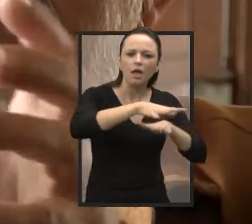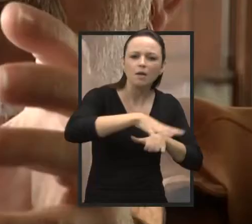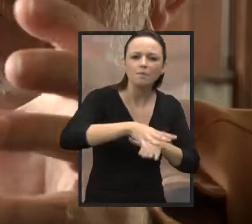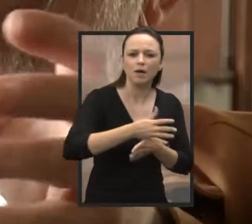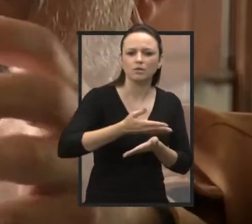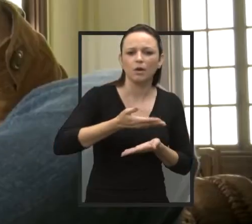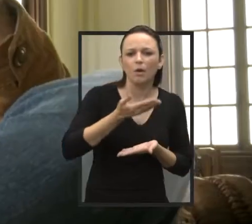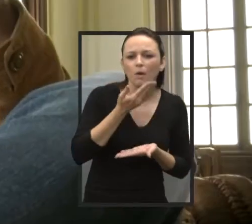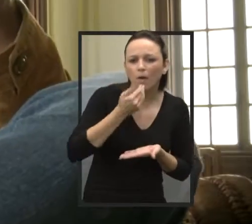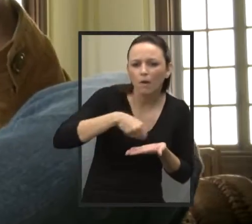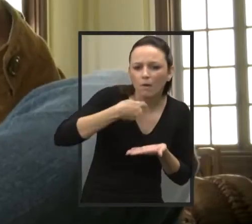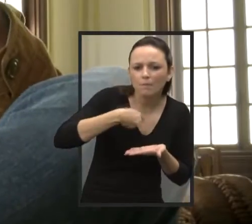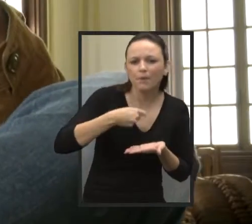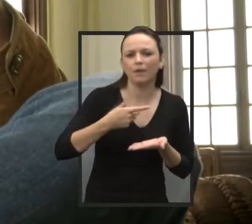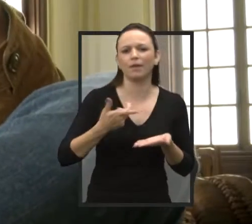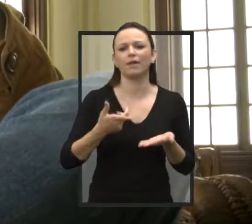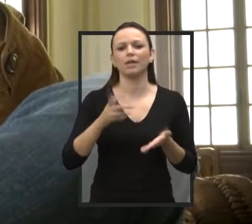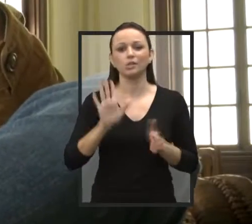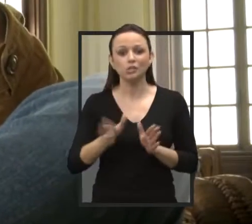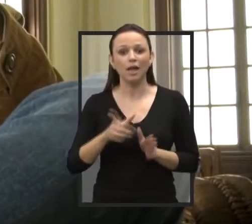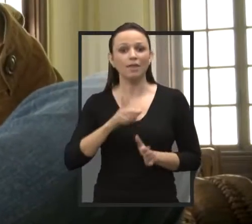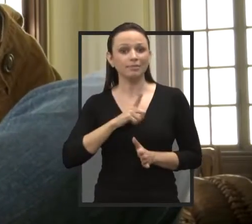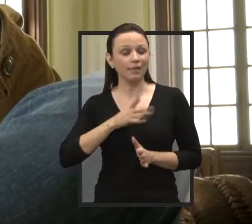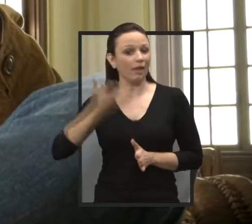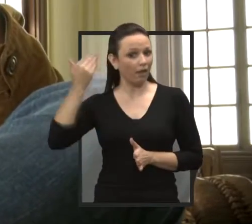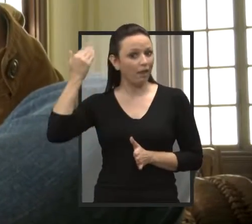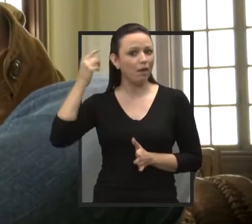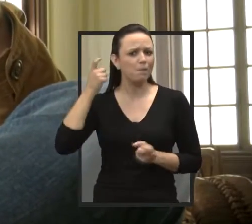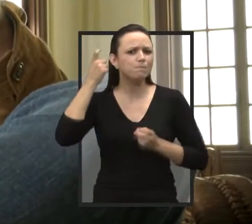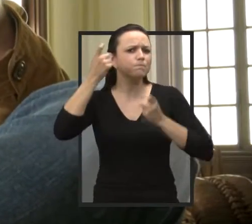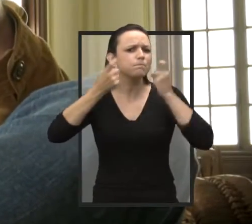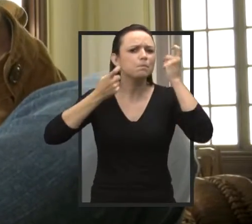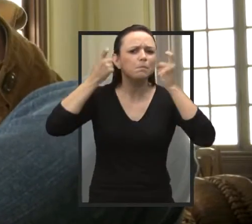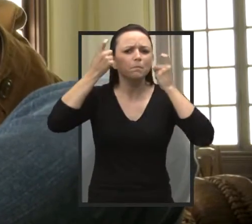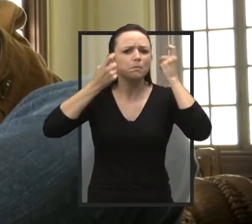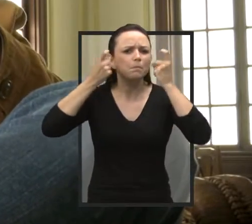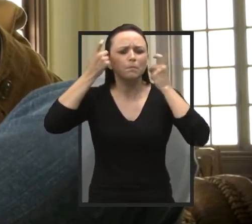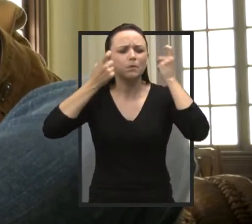seja, já existia uma preocupação